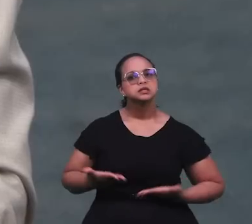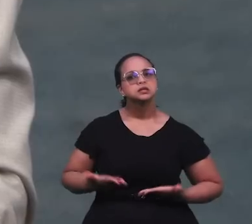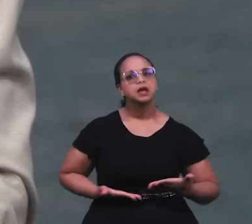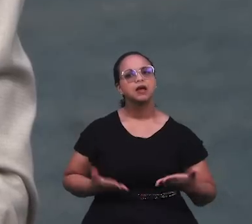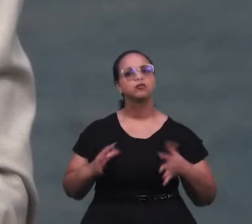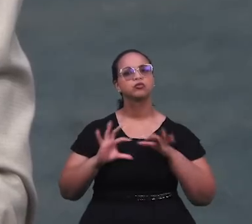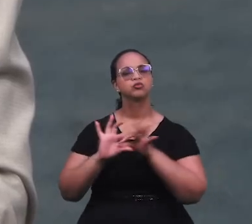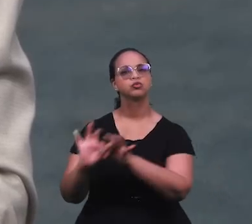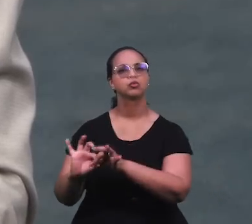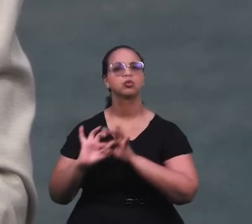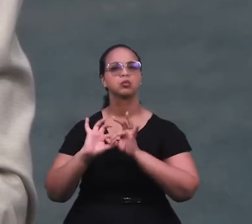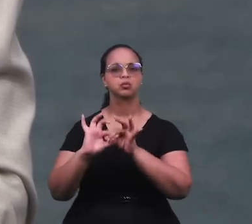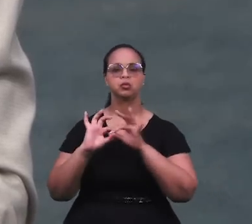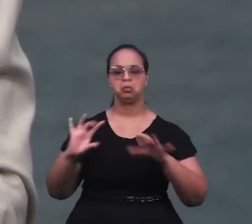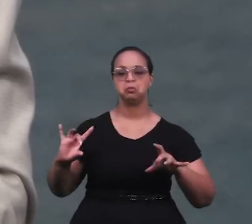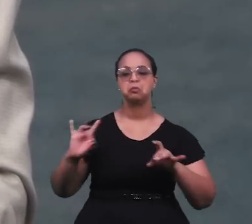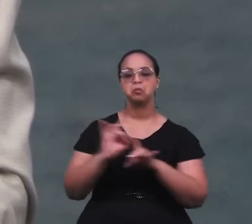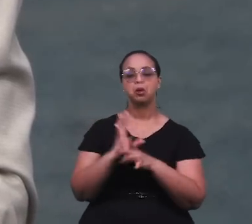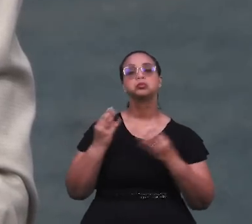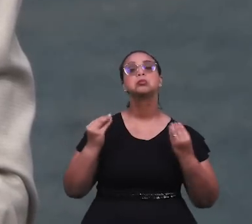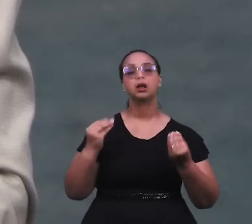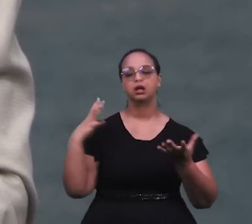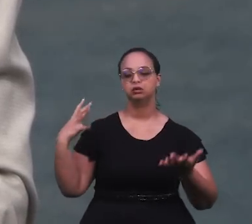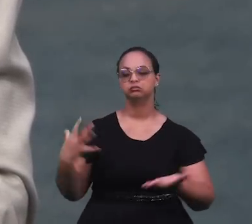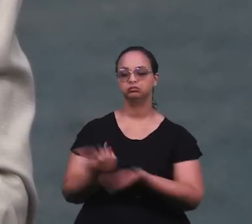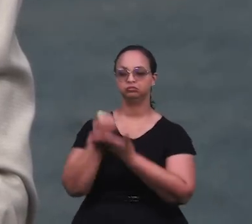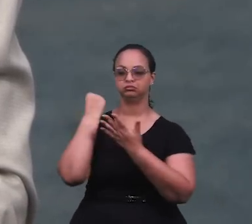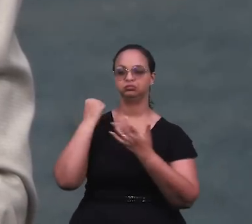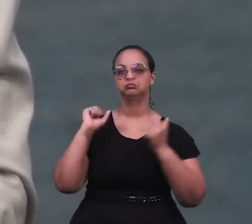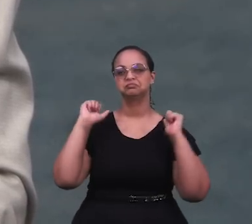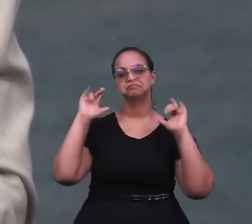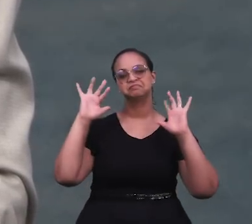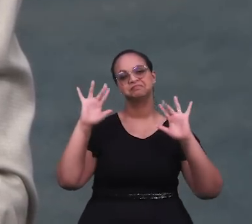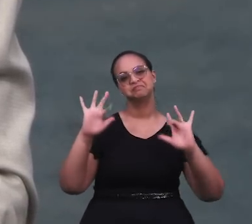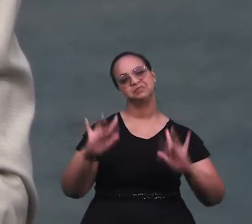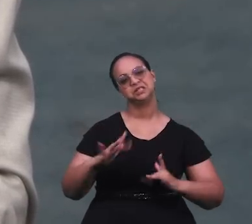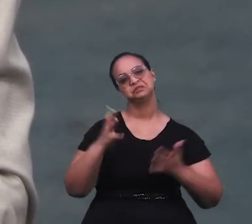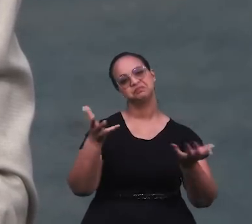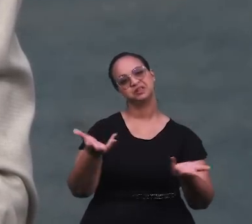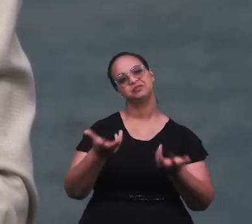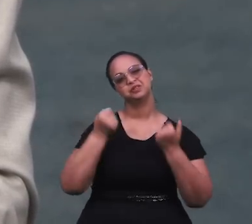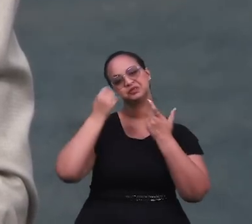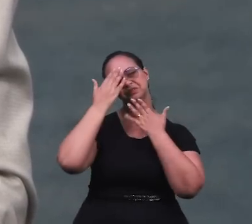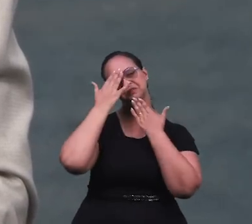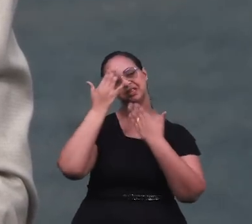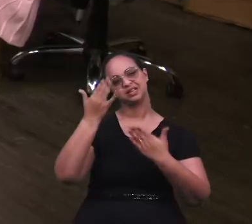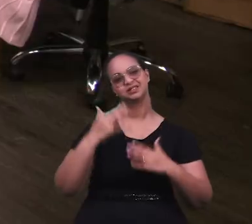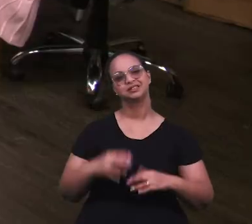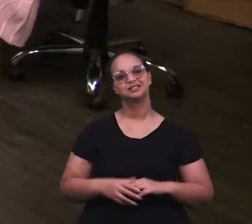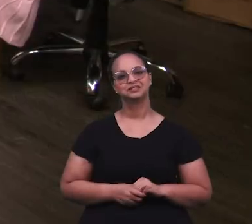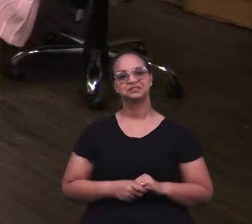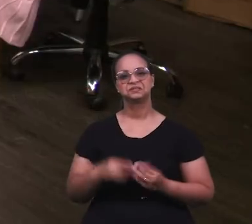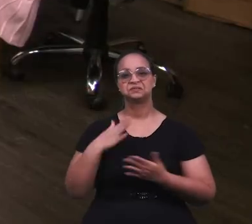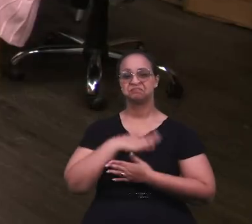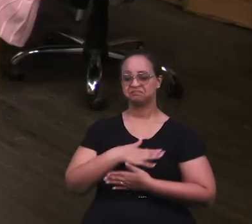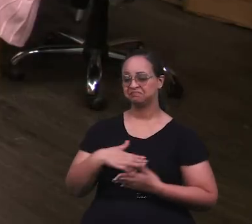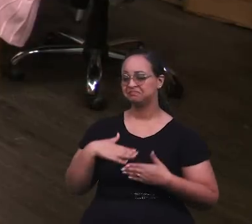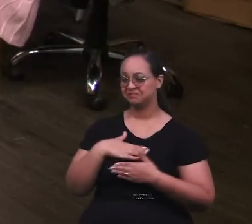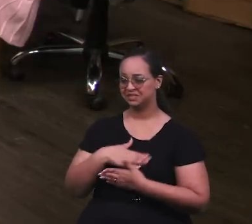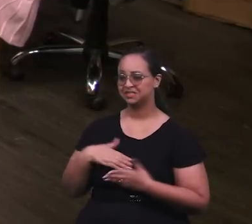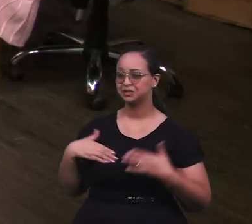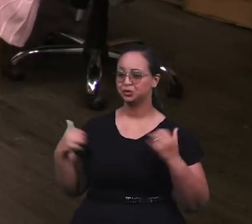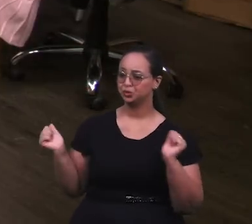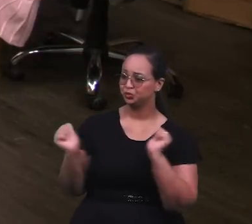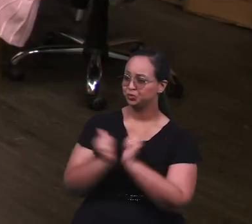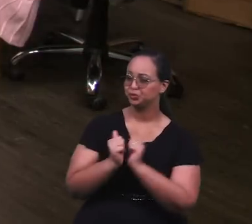de comunhão e de preparo da igreja para o arrebatamento. Foi uma bênção a gente estar junto. Obrigado pela É sua um prazer, presença. Paz, pastor Senhor.